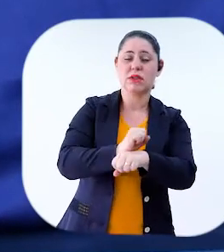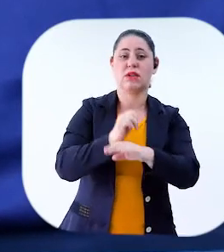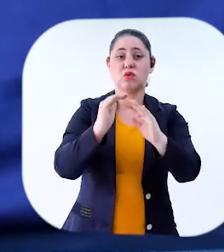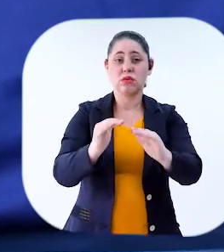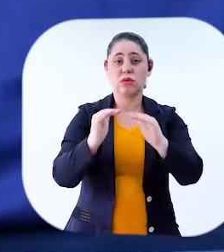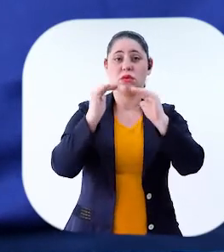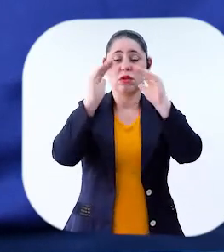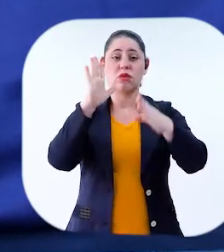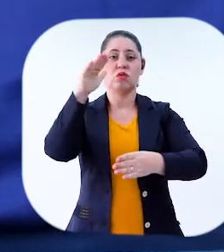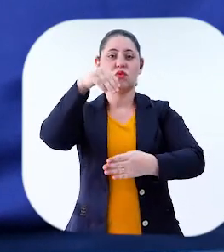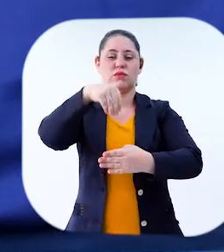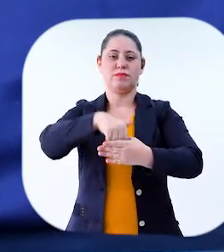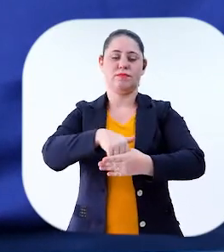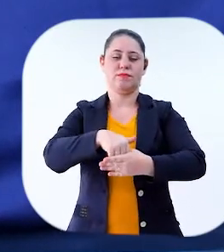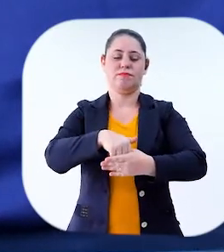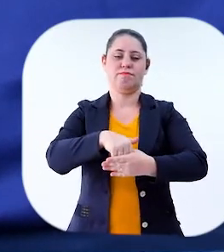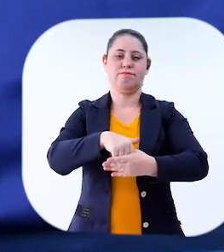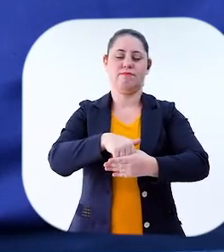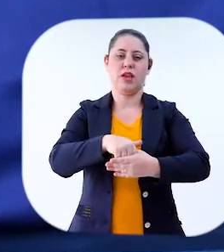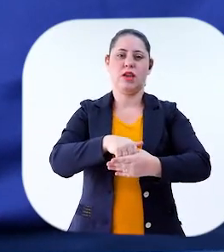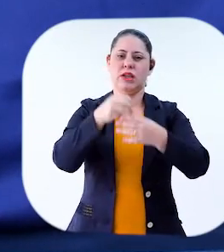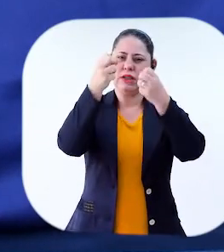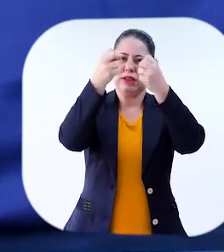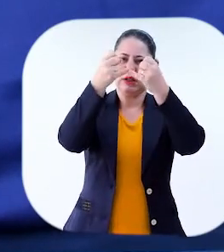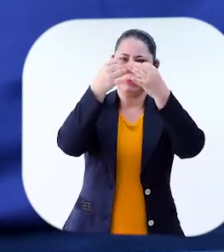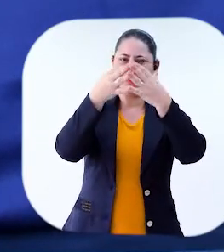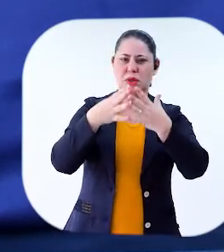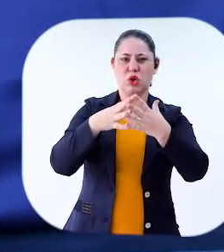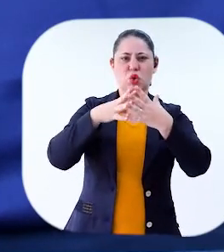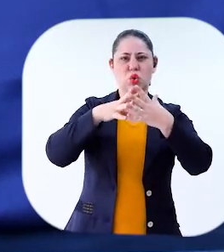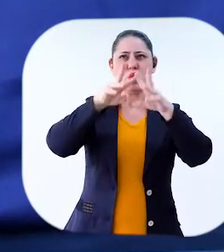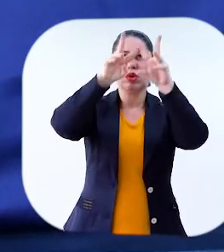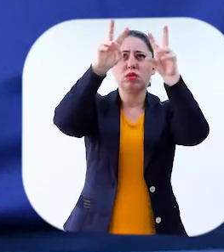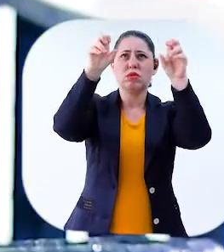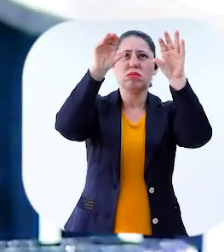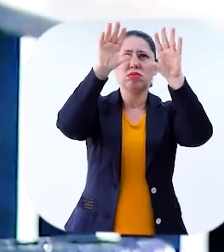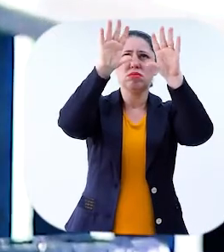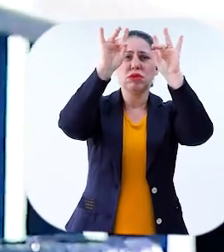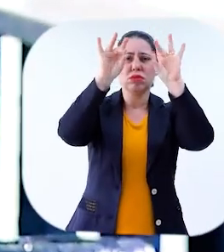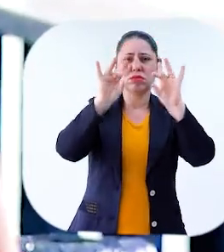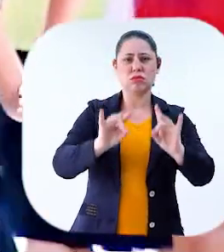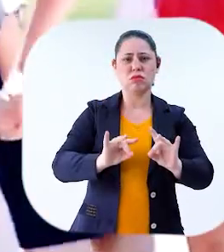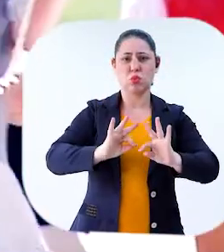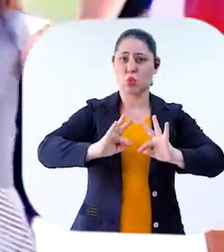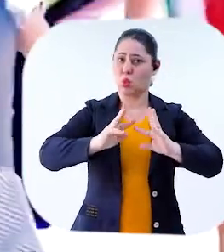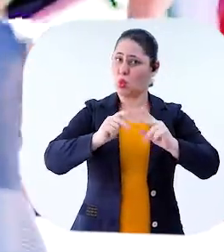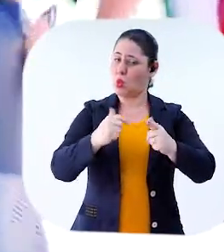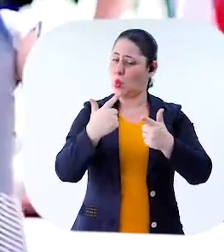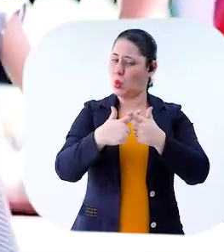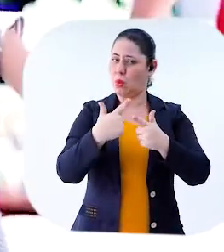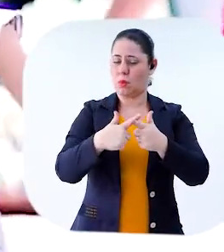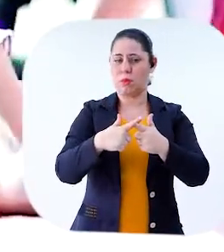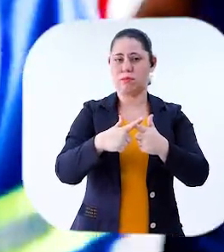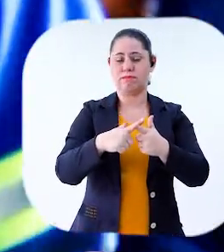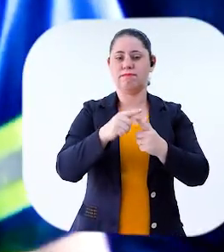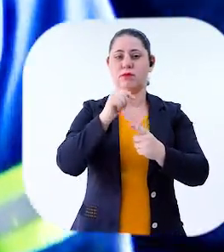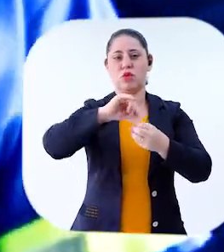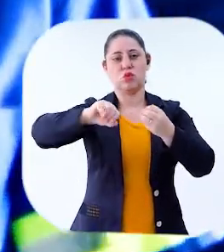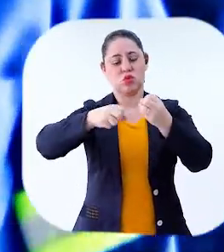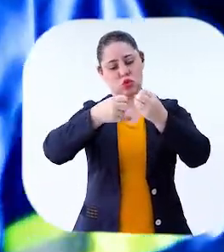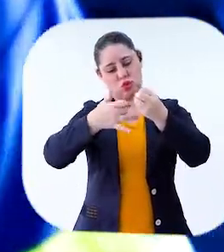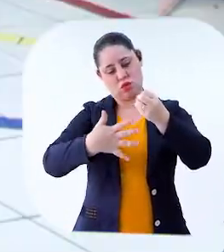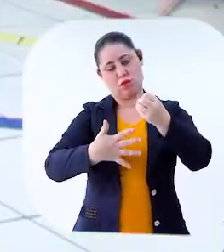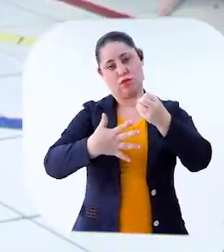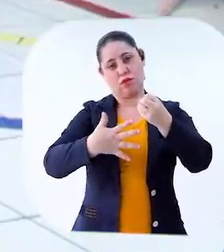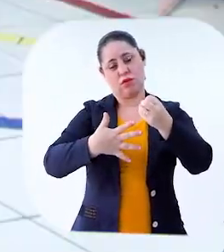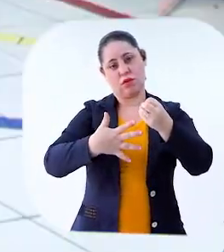que o Tribunal Superior Eleitoral disponha sobre todas essas peculiaridades. Porque ainda, vamos pegar da